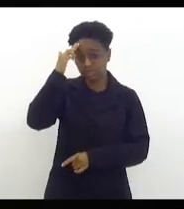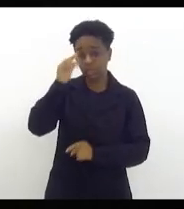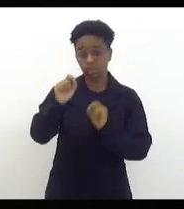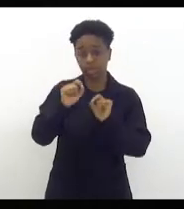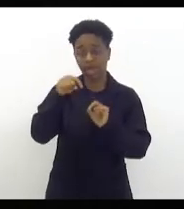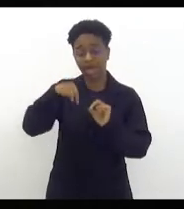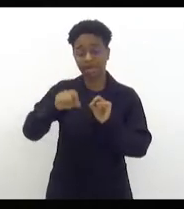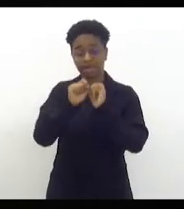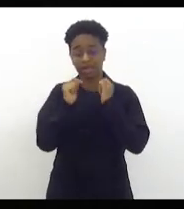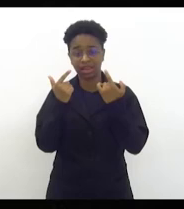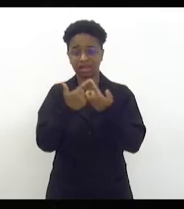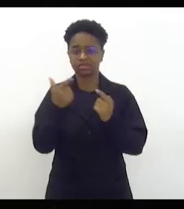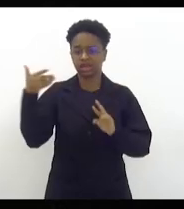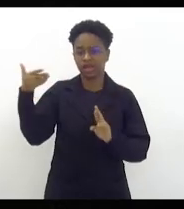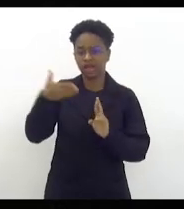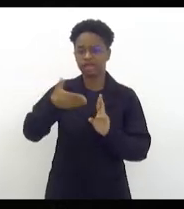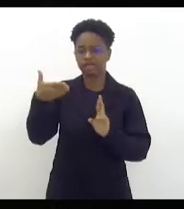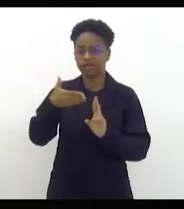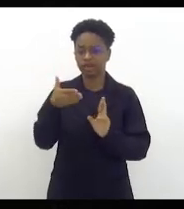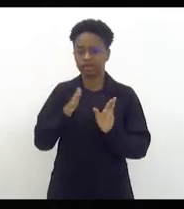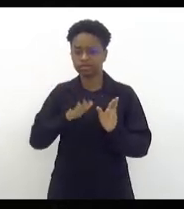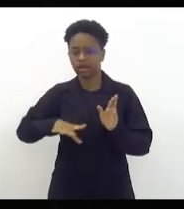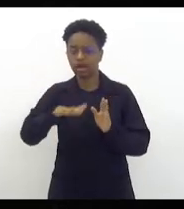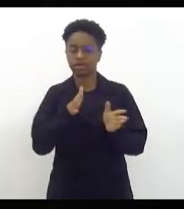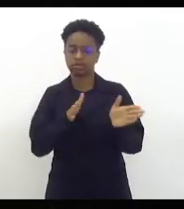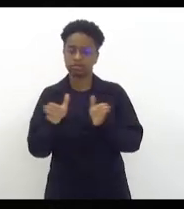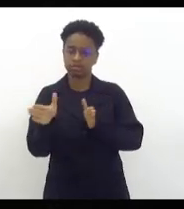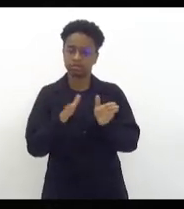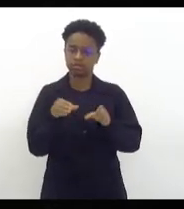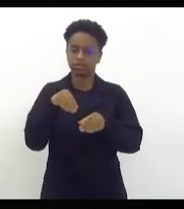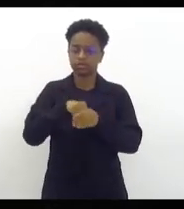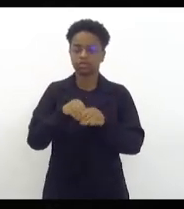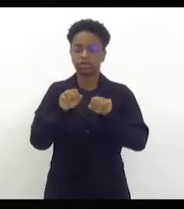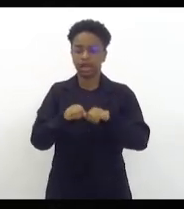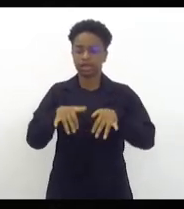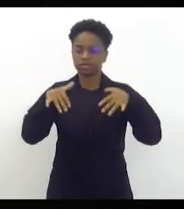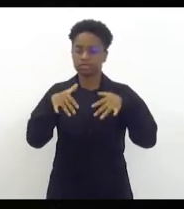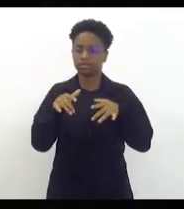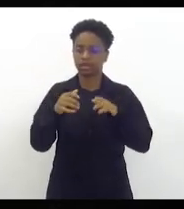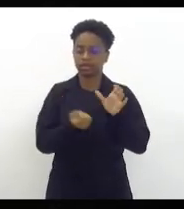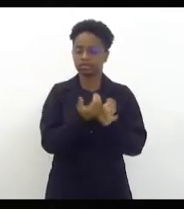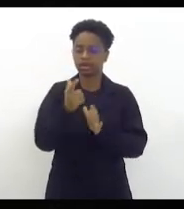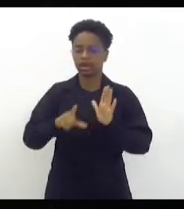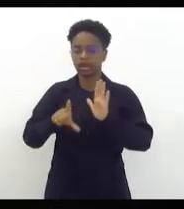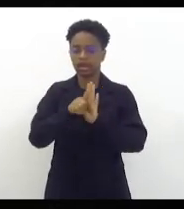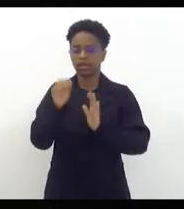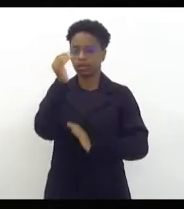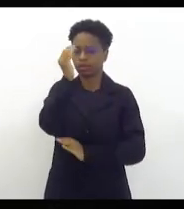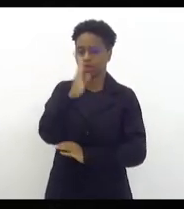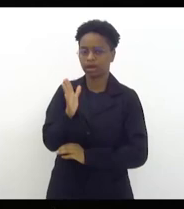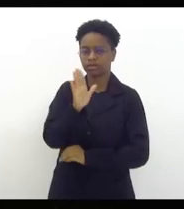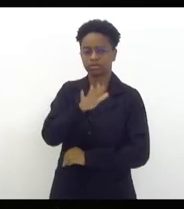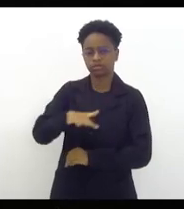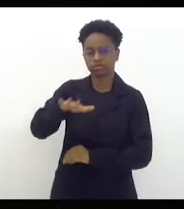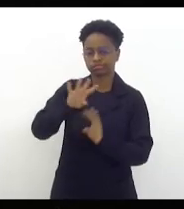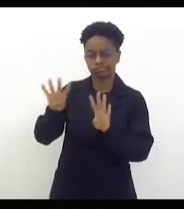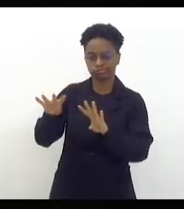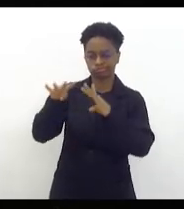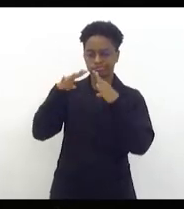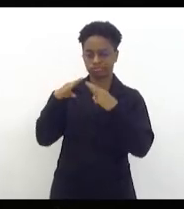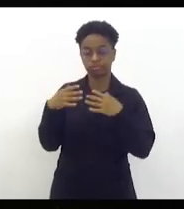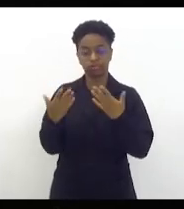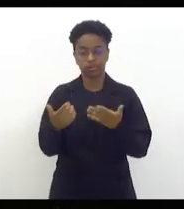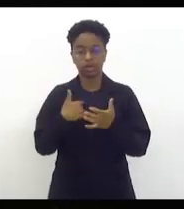colocar a LERJ como uma referência em acessibilidade nas assembleias legislativas para todo o Brasil. E eu